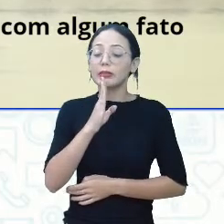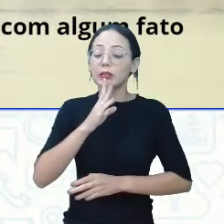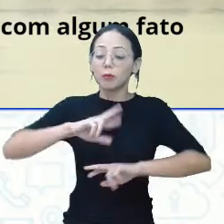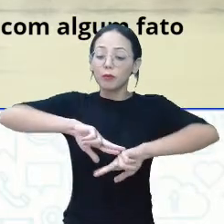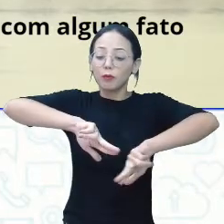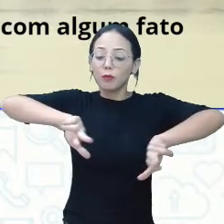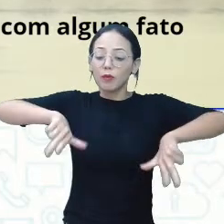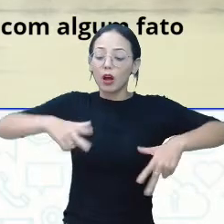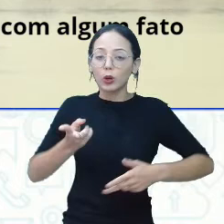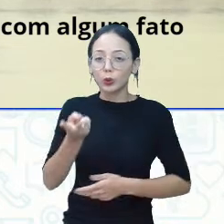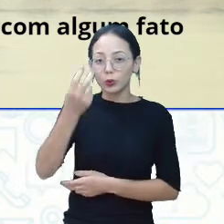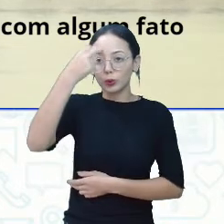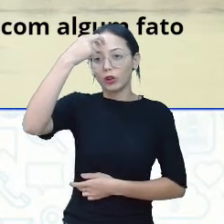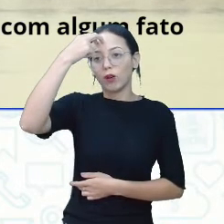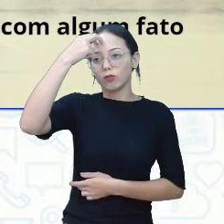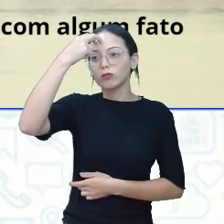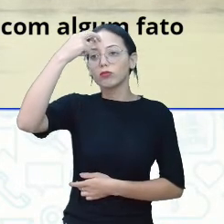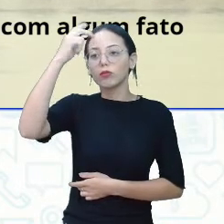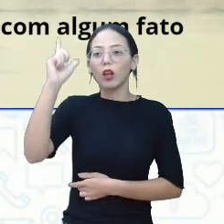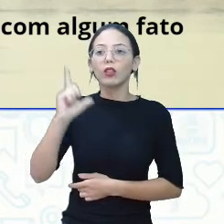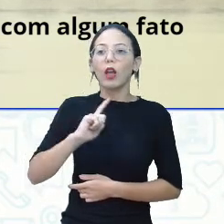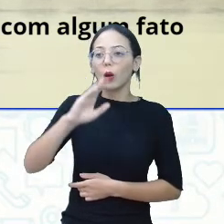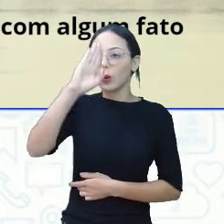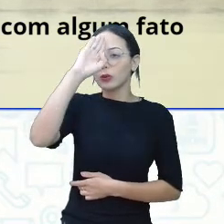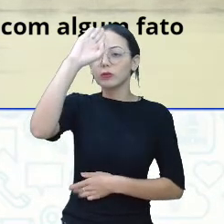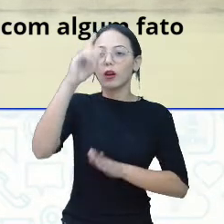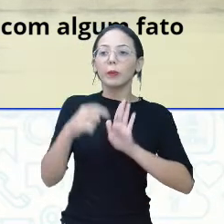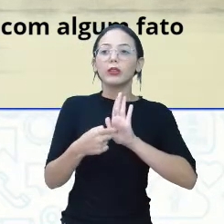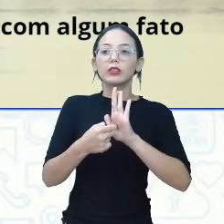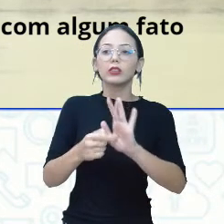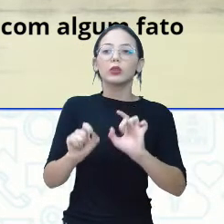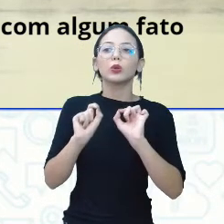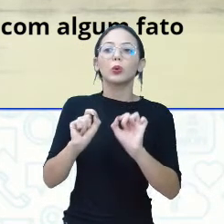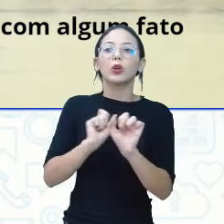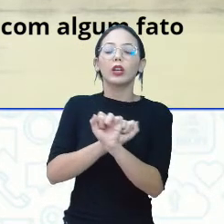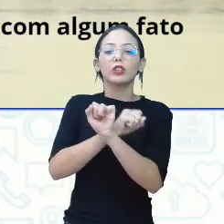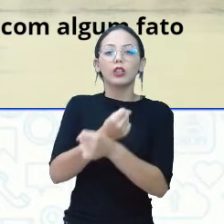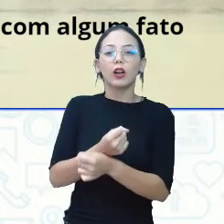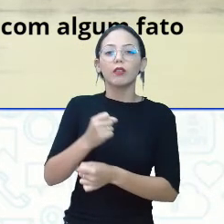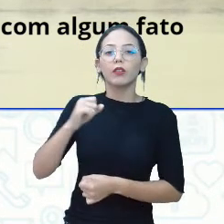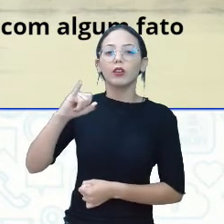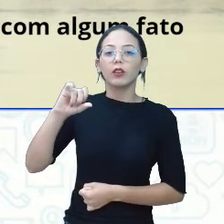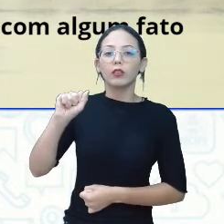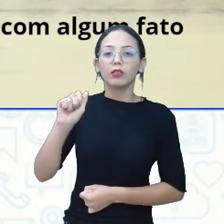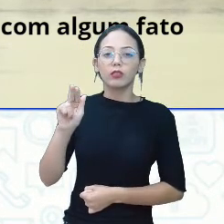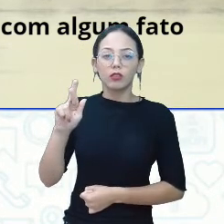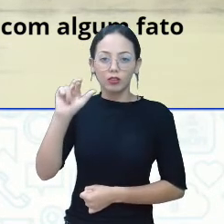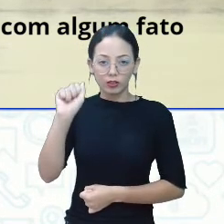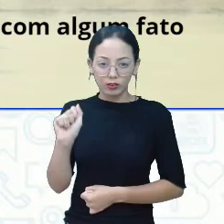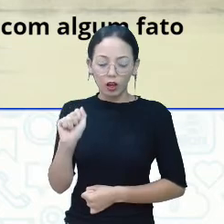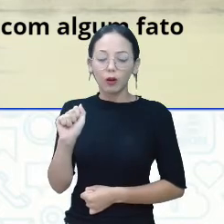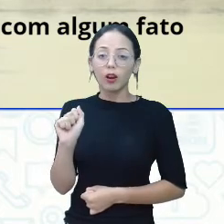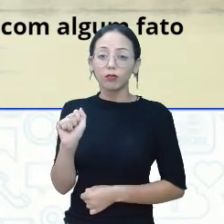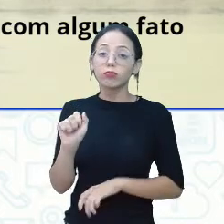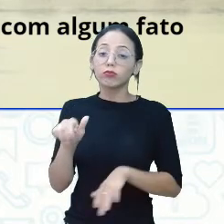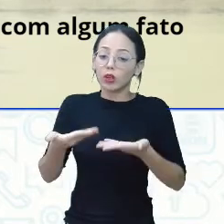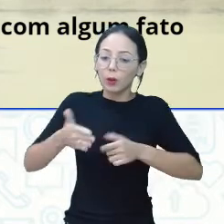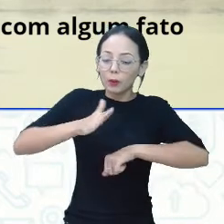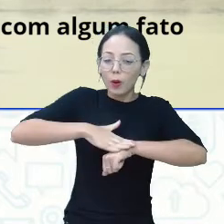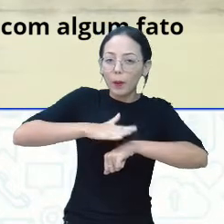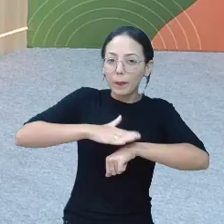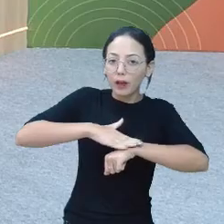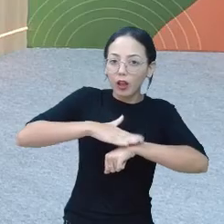diversidade cultural. E aí a gente tem como um dos principais representantes a escrava Isaura, que é de Bernardo de Guimarães. Então é nesse